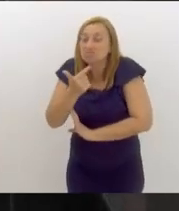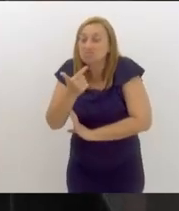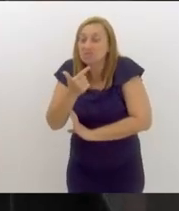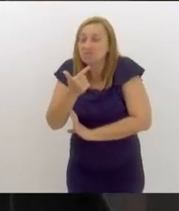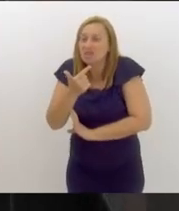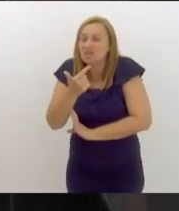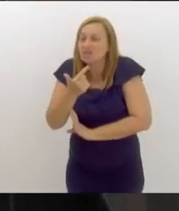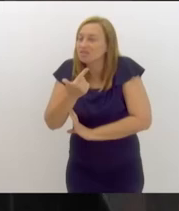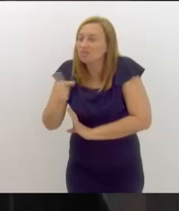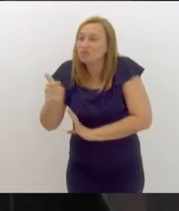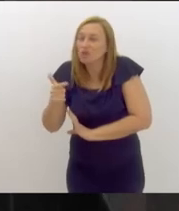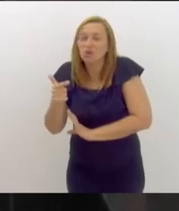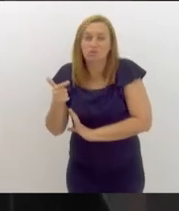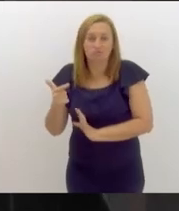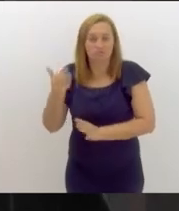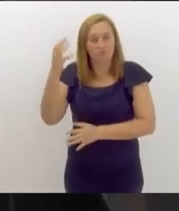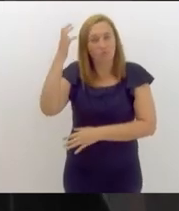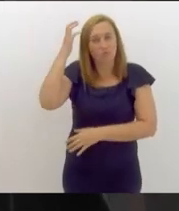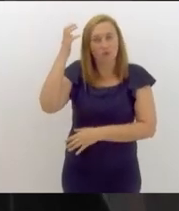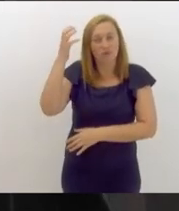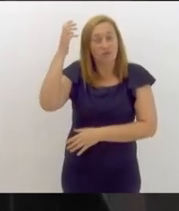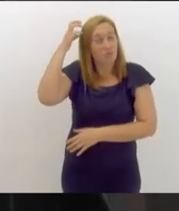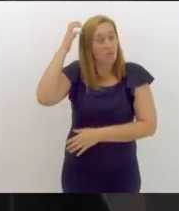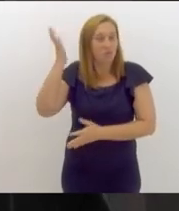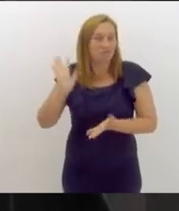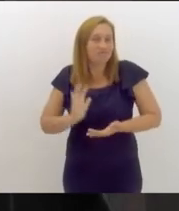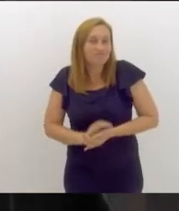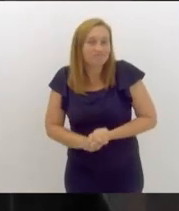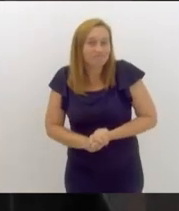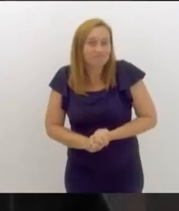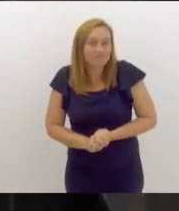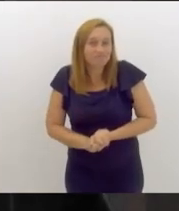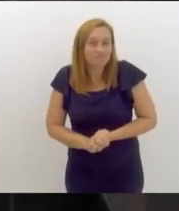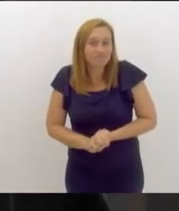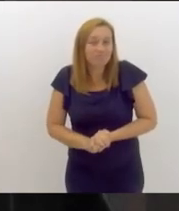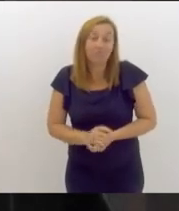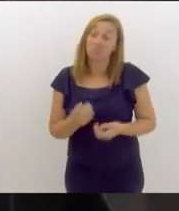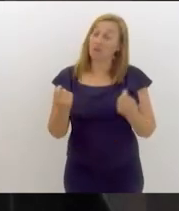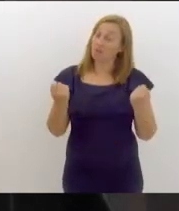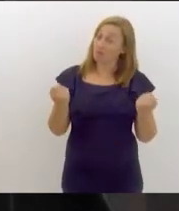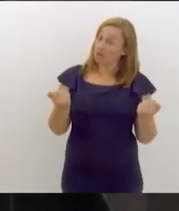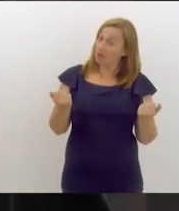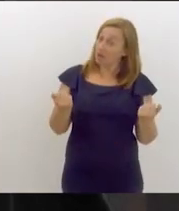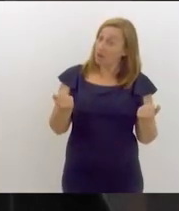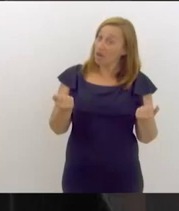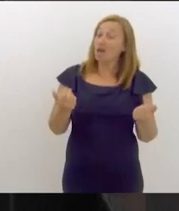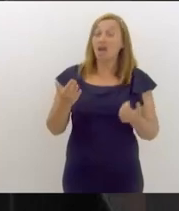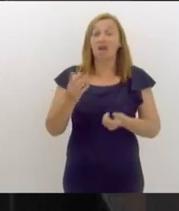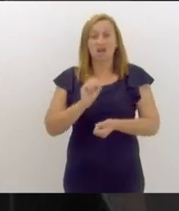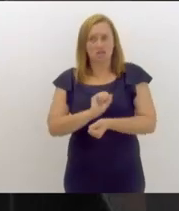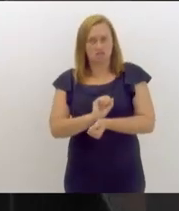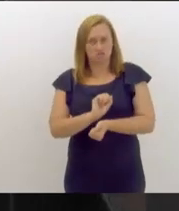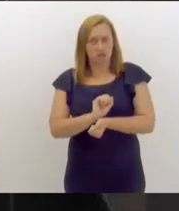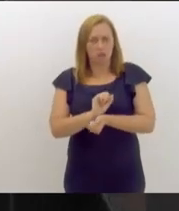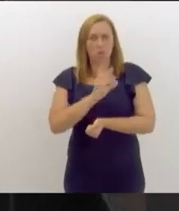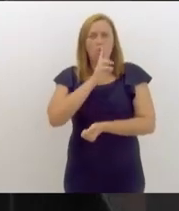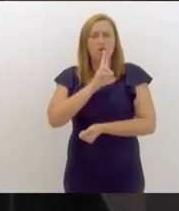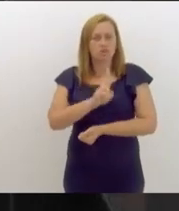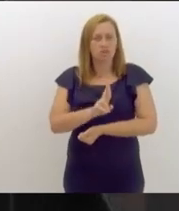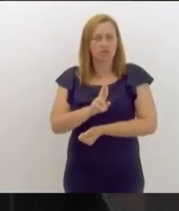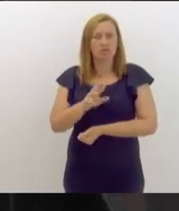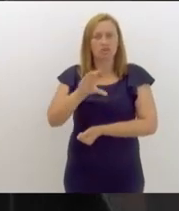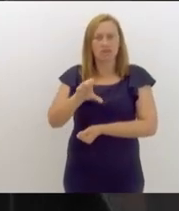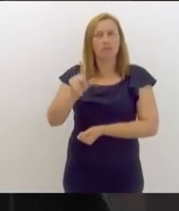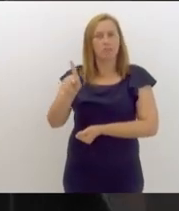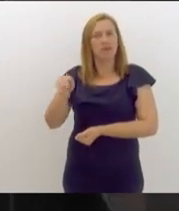Patriotas que ali estavam protestando eu espero que o resultado da cpmi